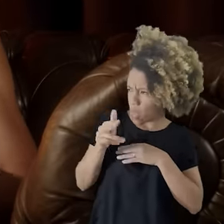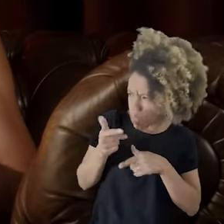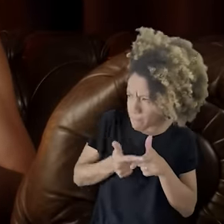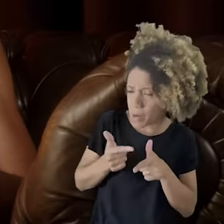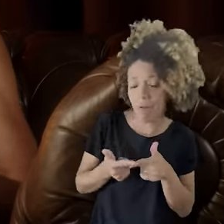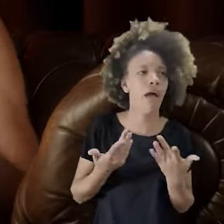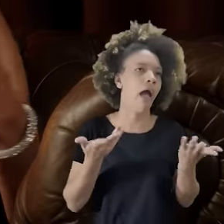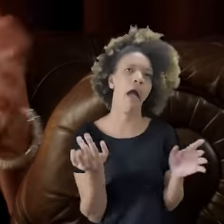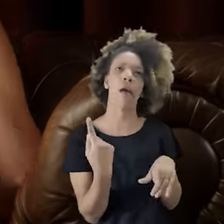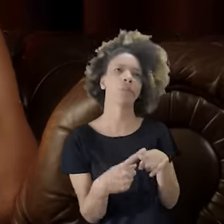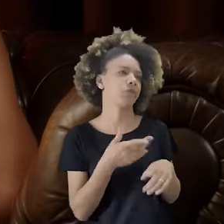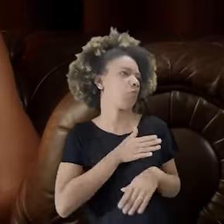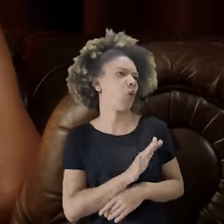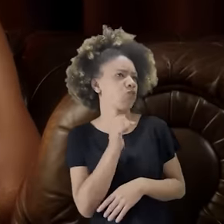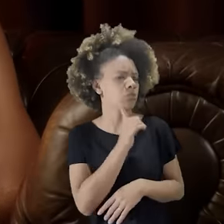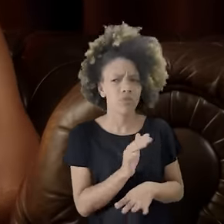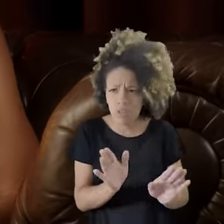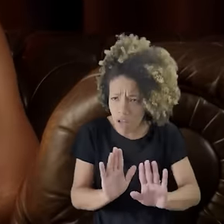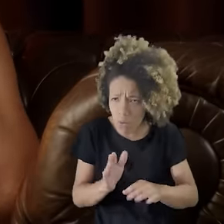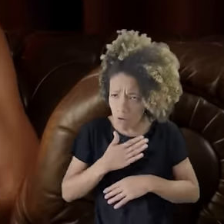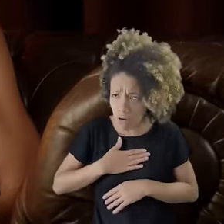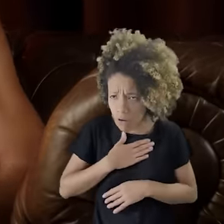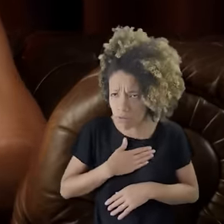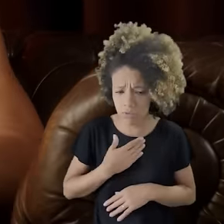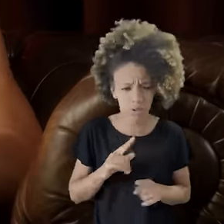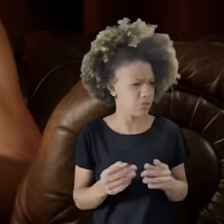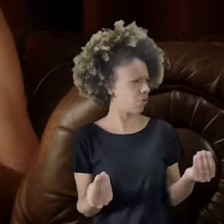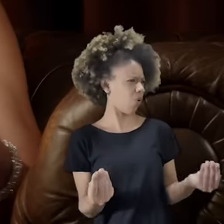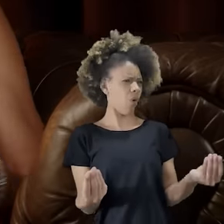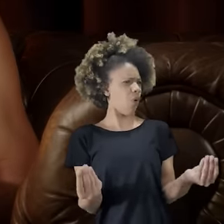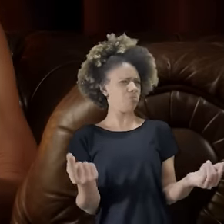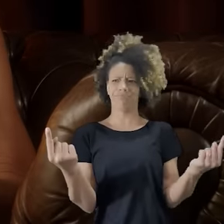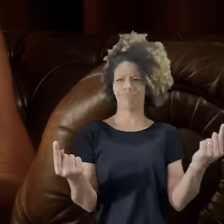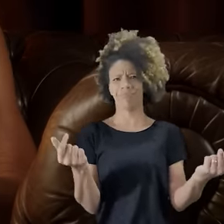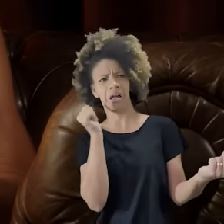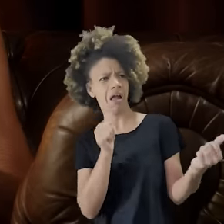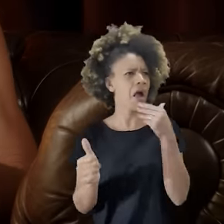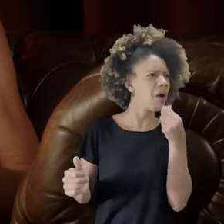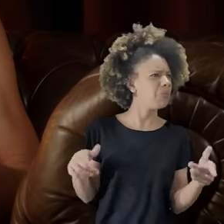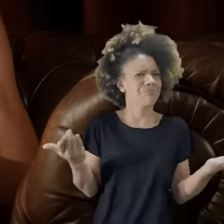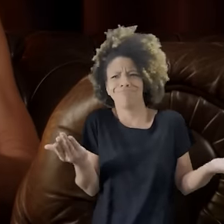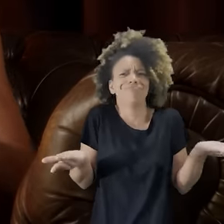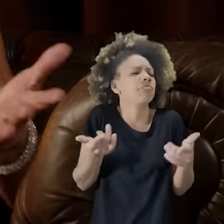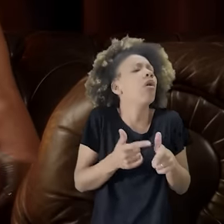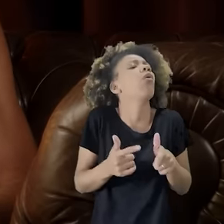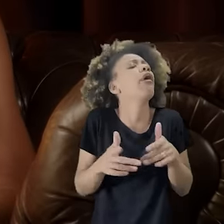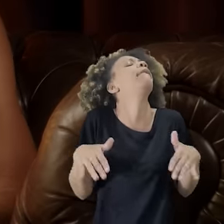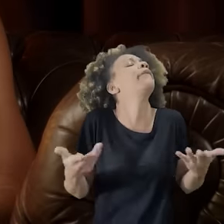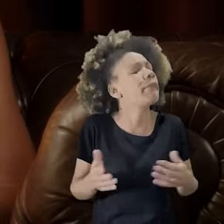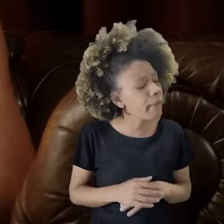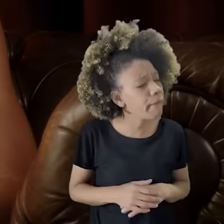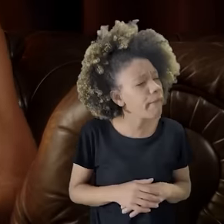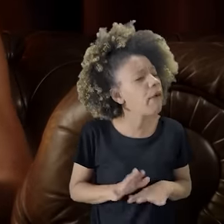nunca tive problema de pessoa fala assim então você não gosta de mulher falava eu gosto aí fica dizendo que você gosta de homem e de mulher então pra mim qual o problema